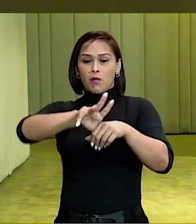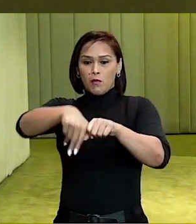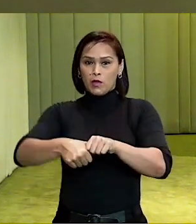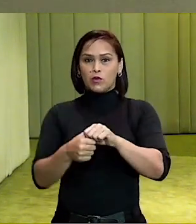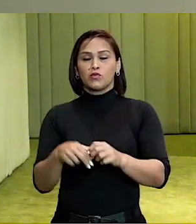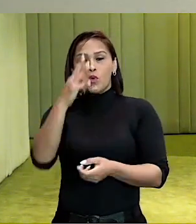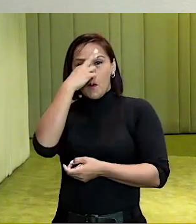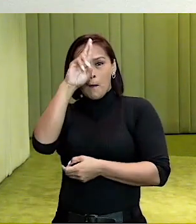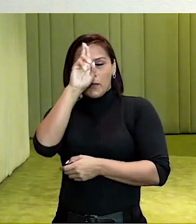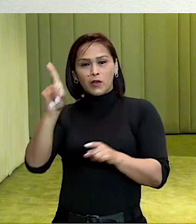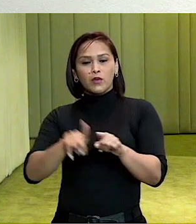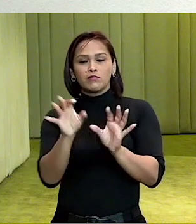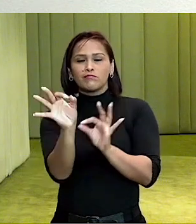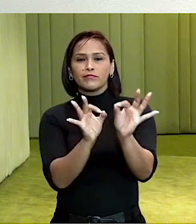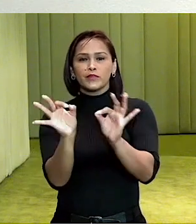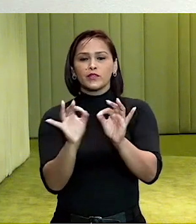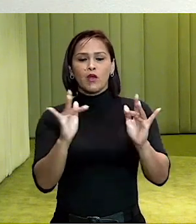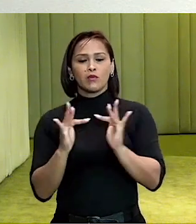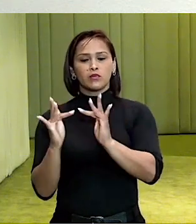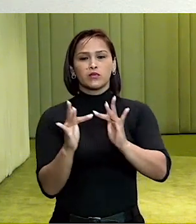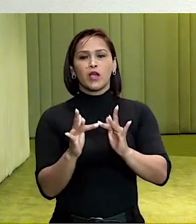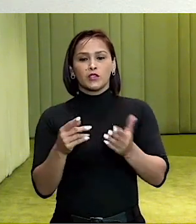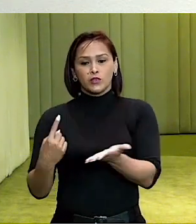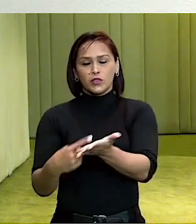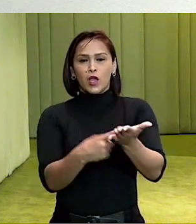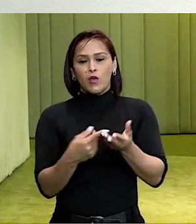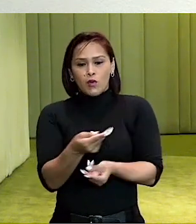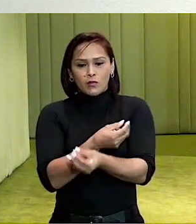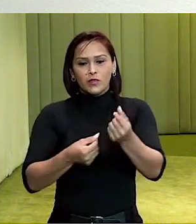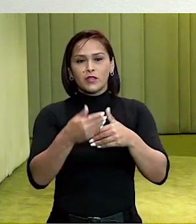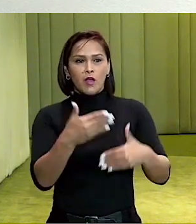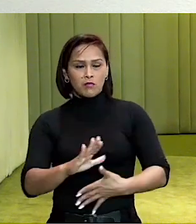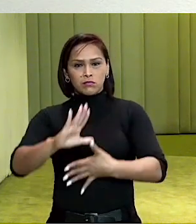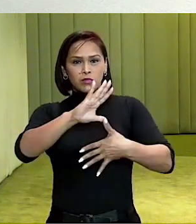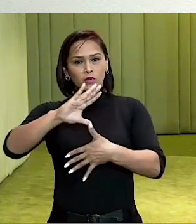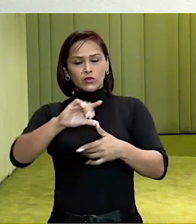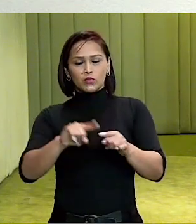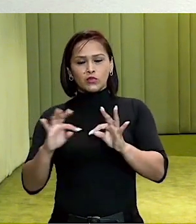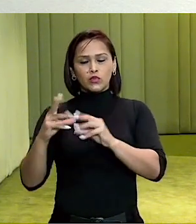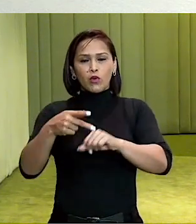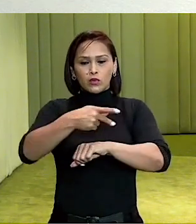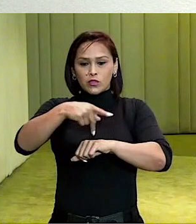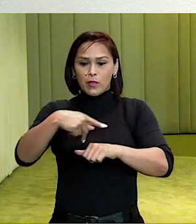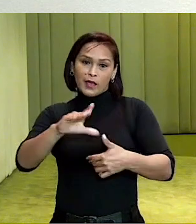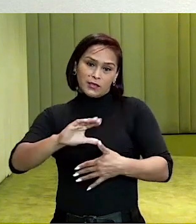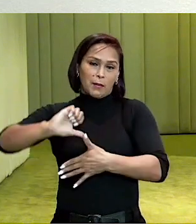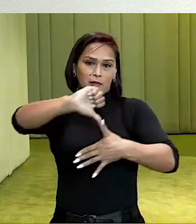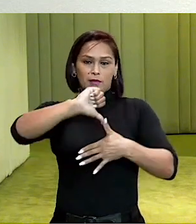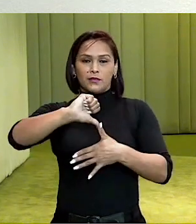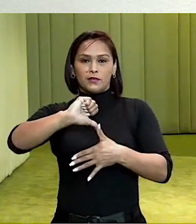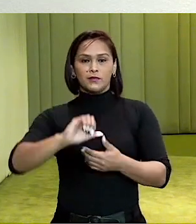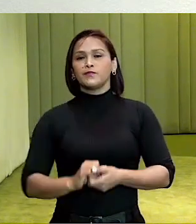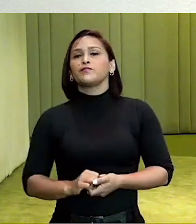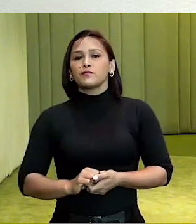Peru, constituiu-se a rede de acordos comerciais do bloco com a quase totalidade de países sul-americanos.